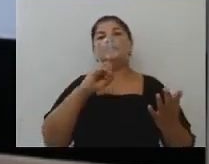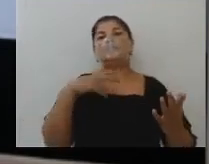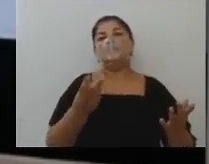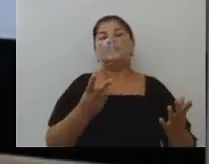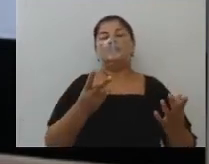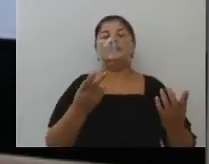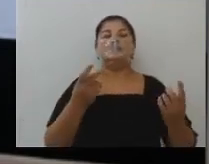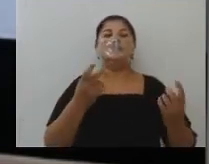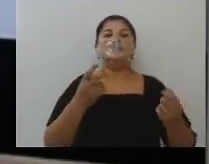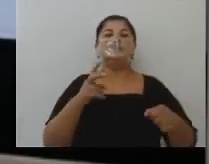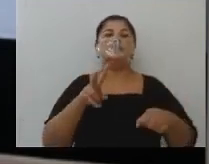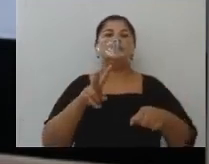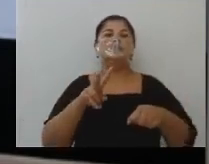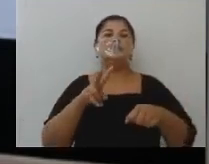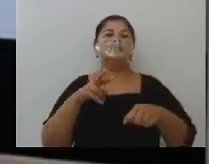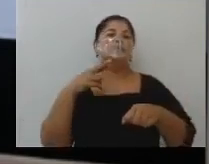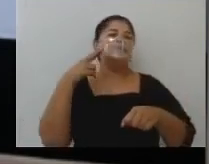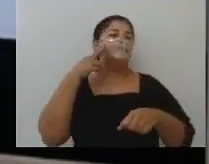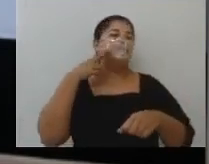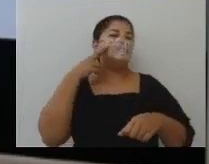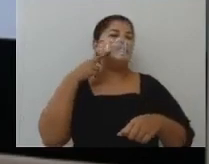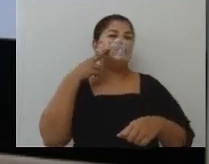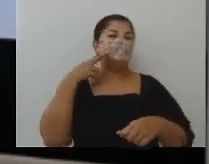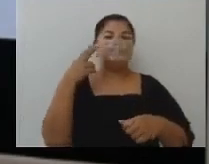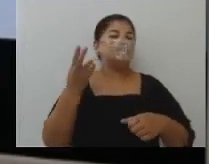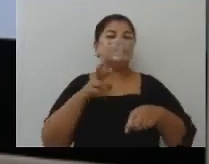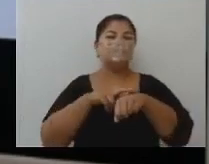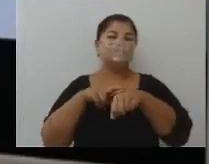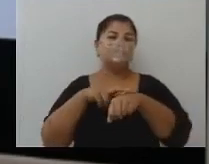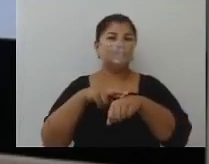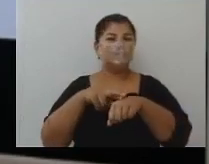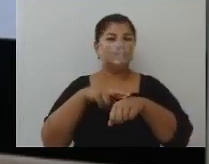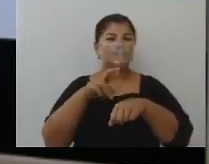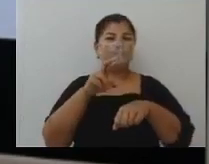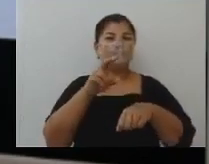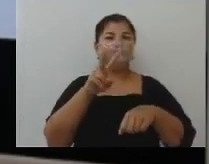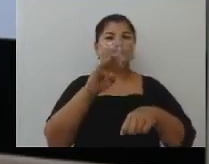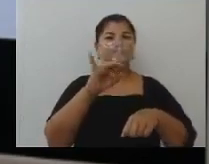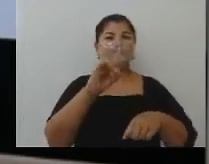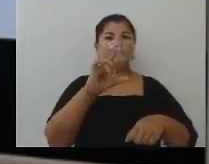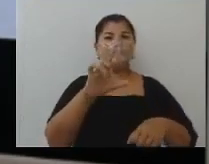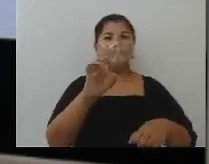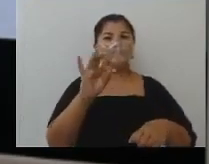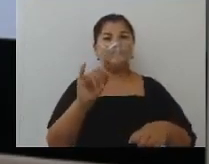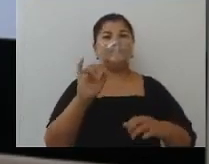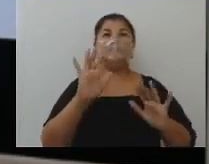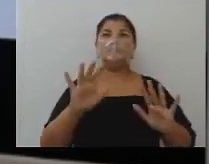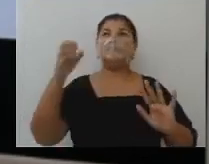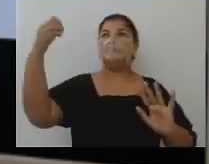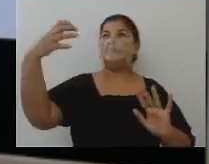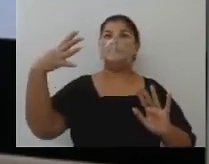de violeta. É uma faixa curtinha, não é? Mas lembra, luz não tem cor.